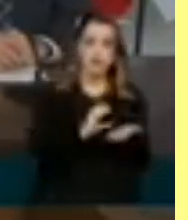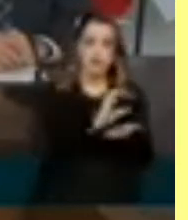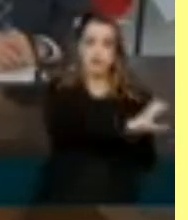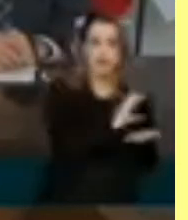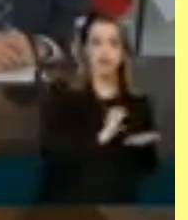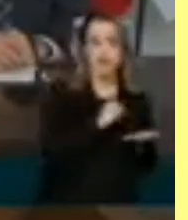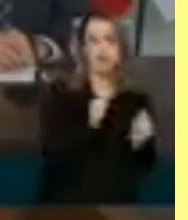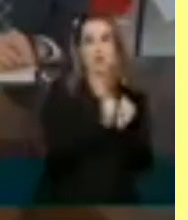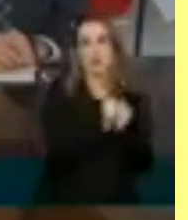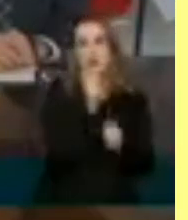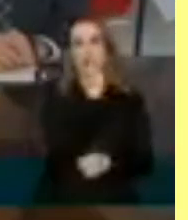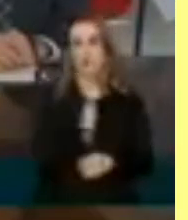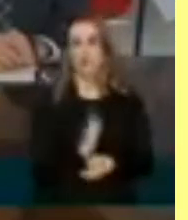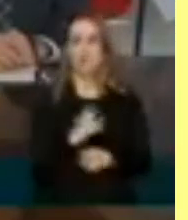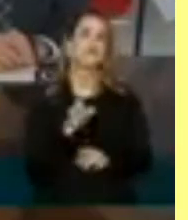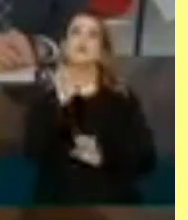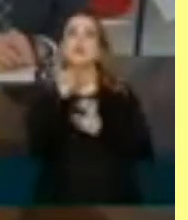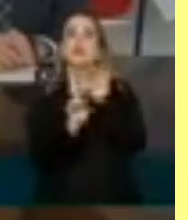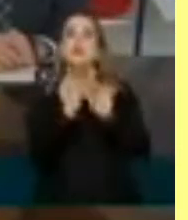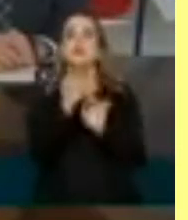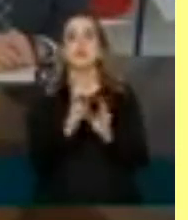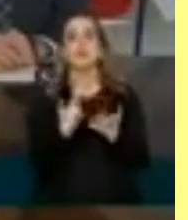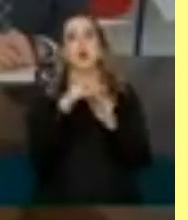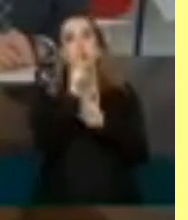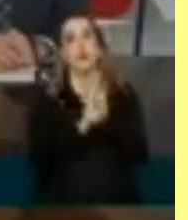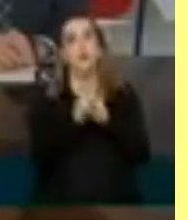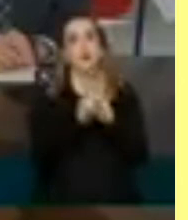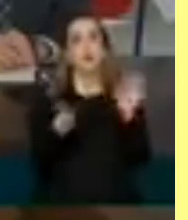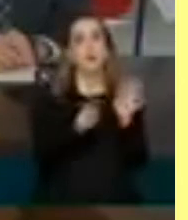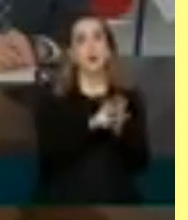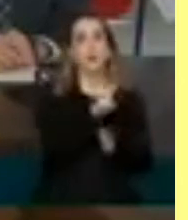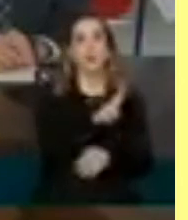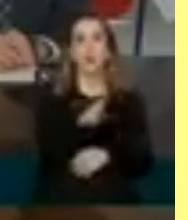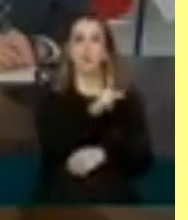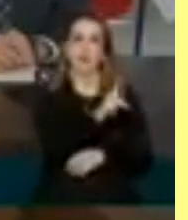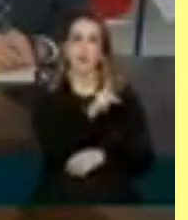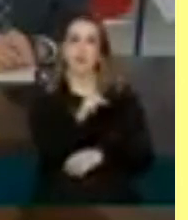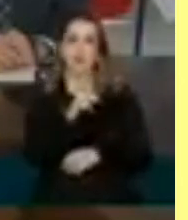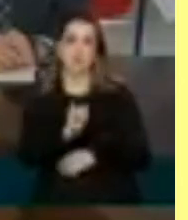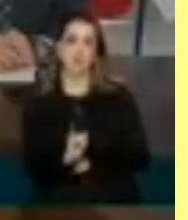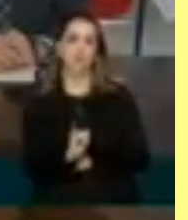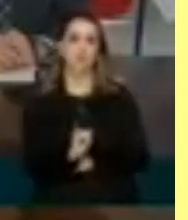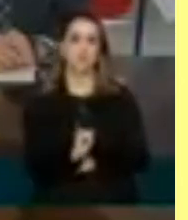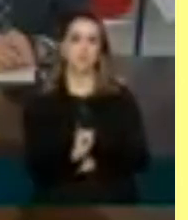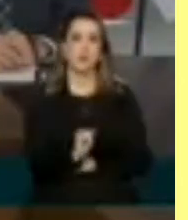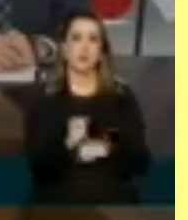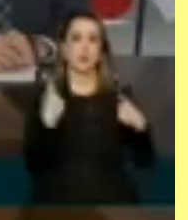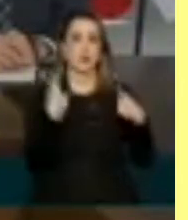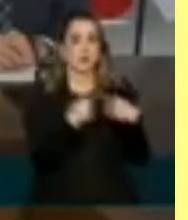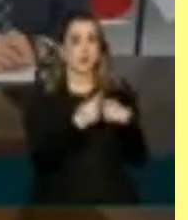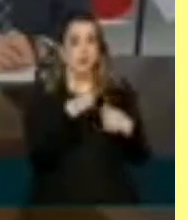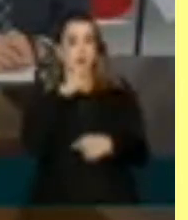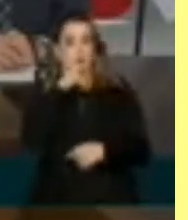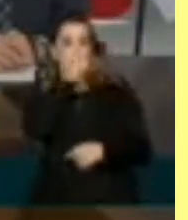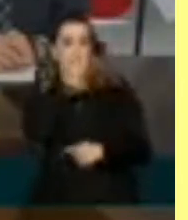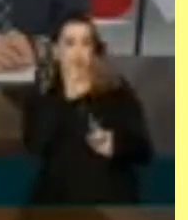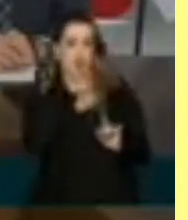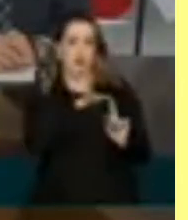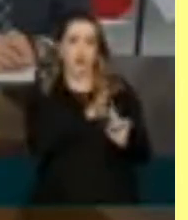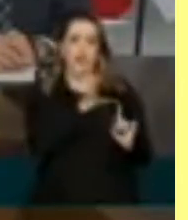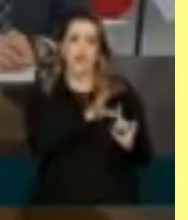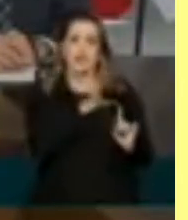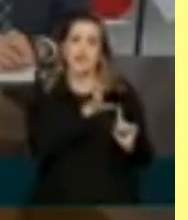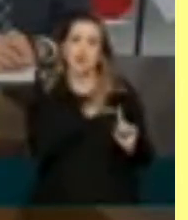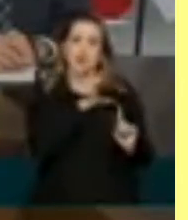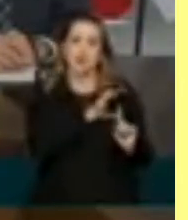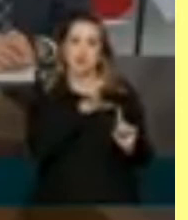em especial os do Programa de Parcerias de Investimento, o PPI. Em um cenário de forte pressão sobre as finanças